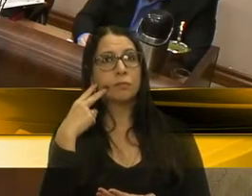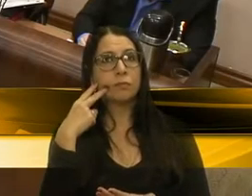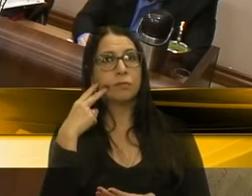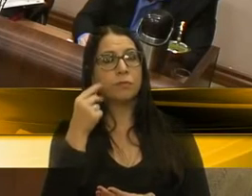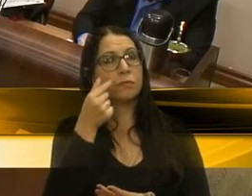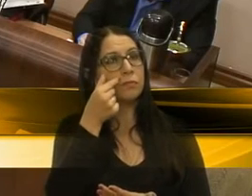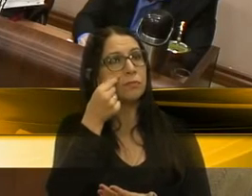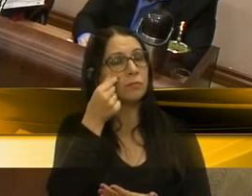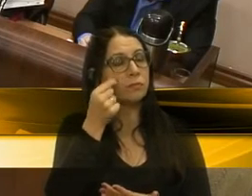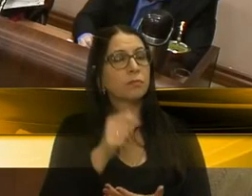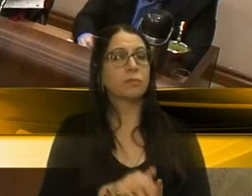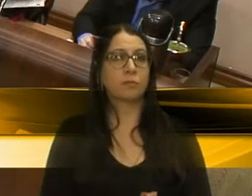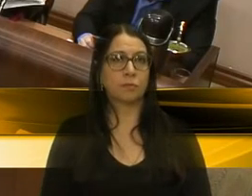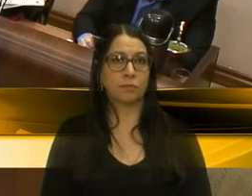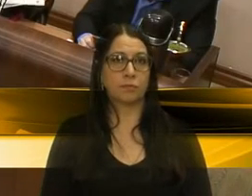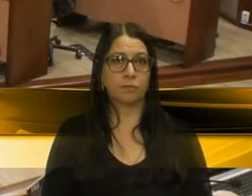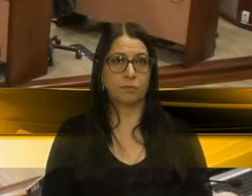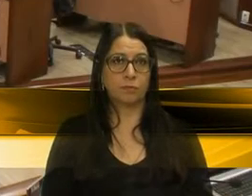Eloy